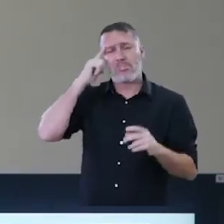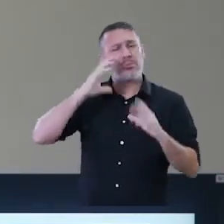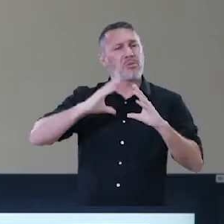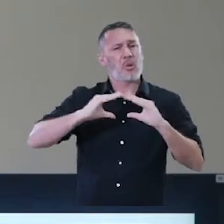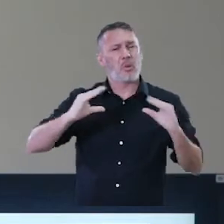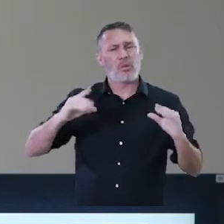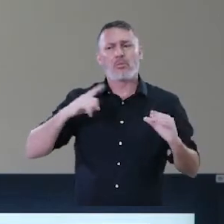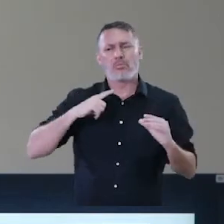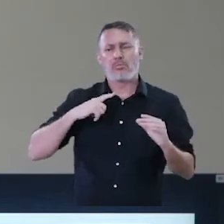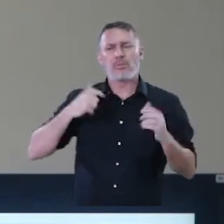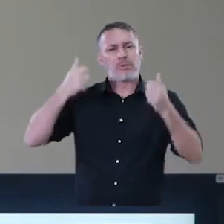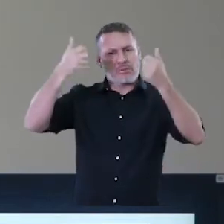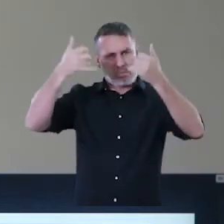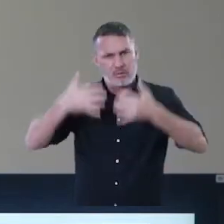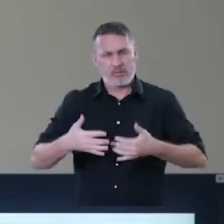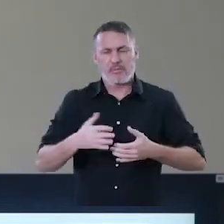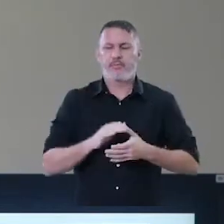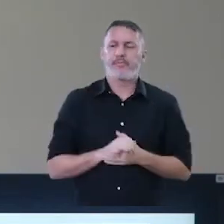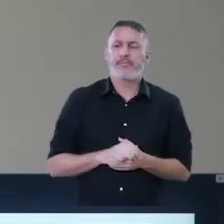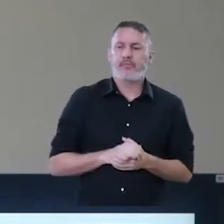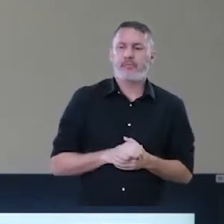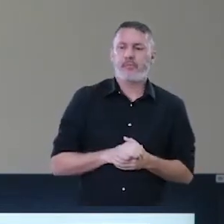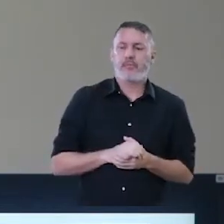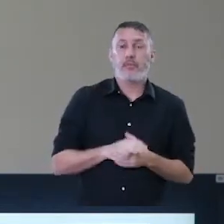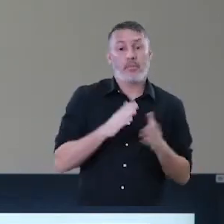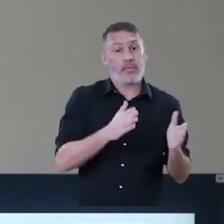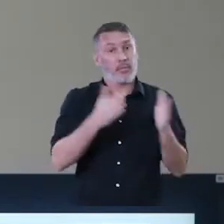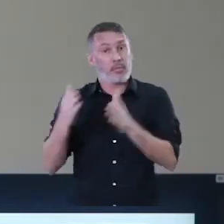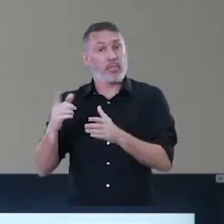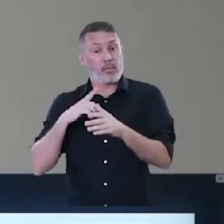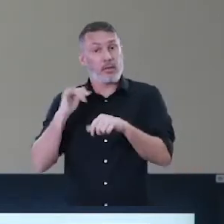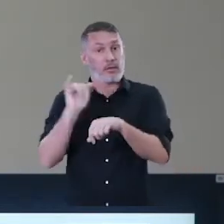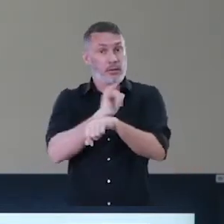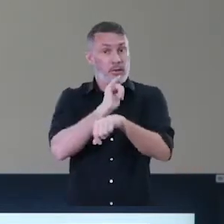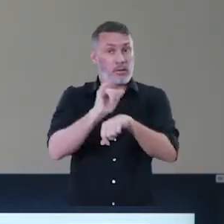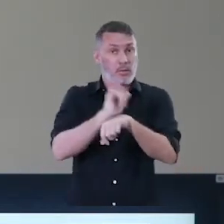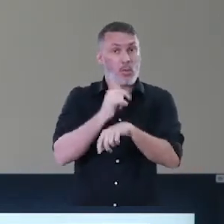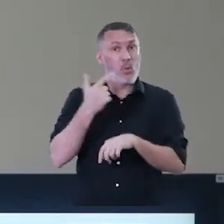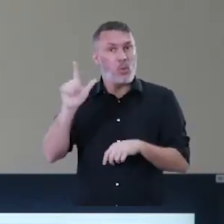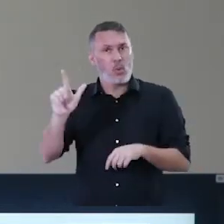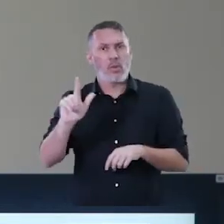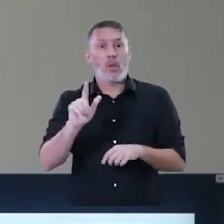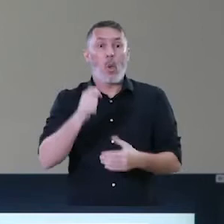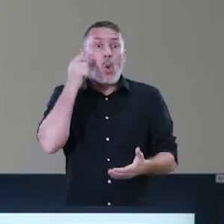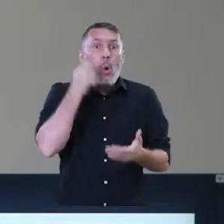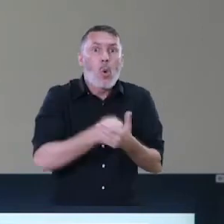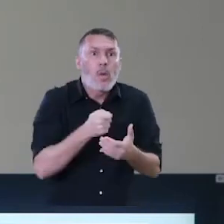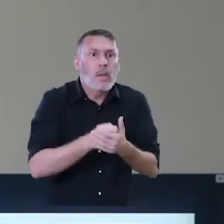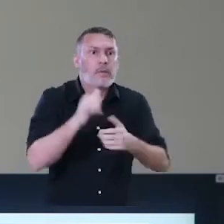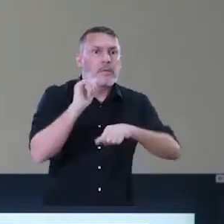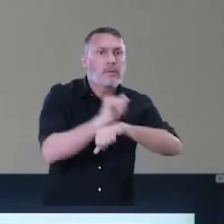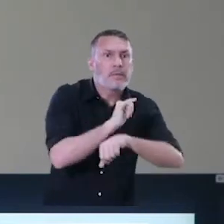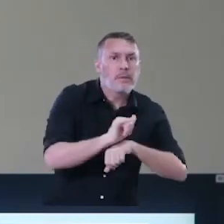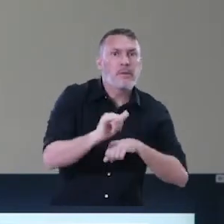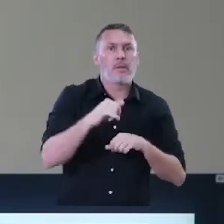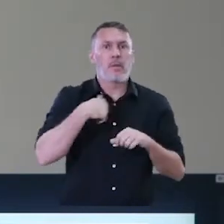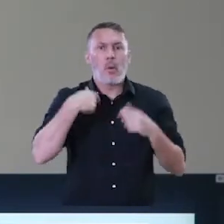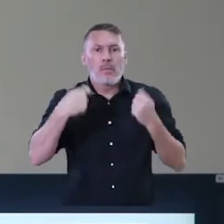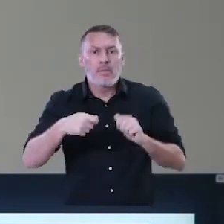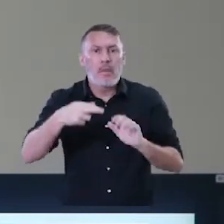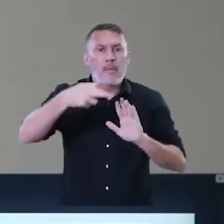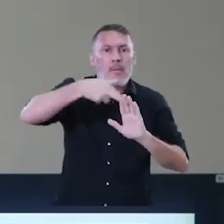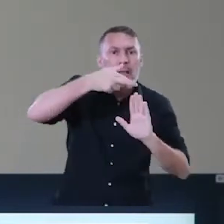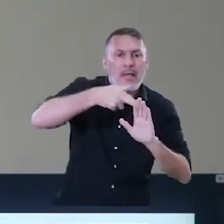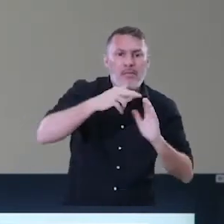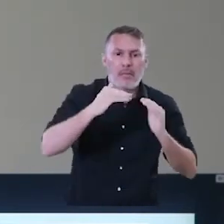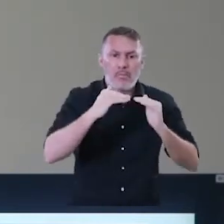ali, tranquilaço para vocês, a tese. Uma outra estratégia que não é algo obrigatório, não preciso ter no parágrafo, o